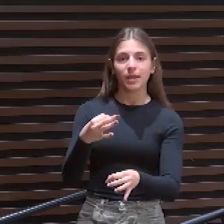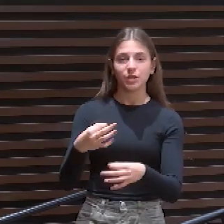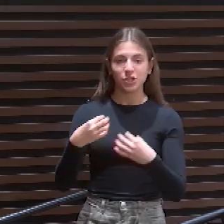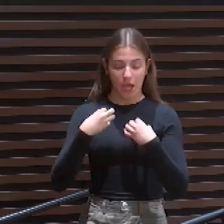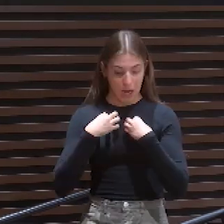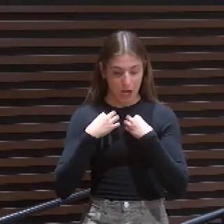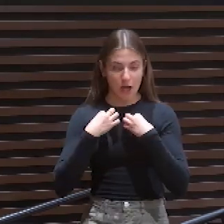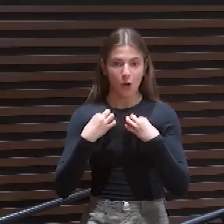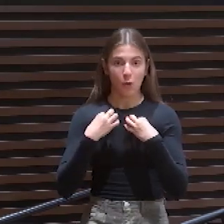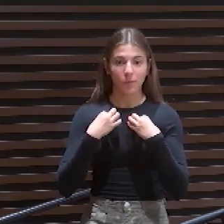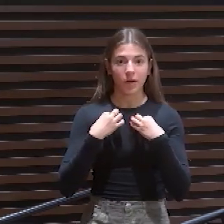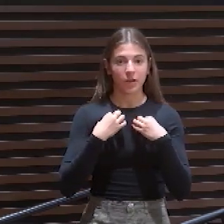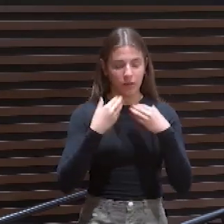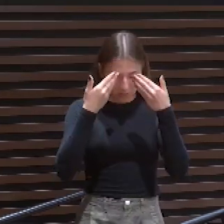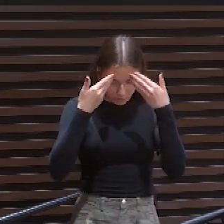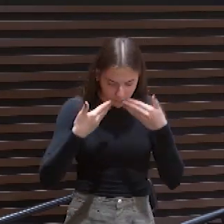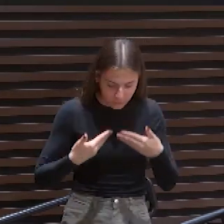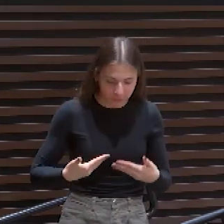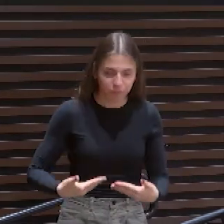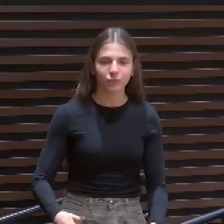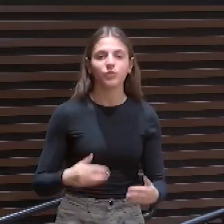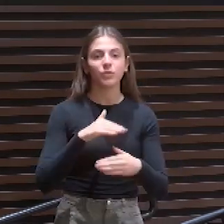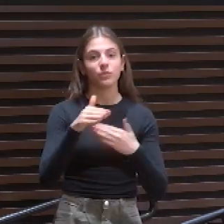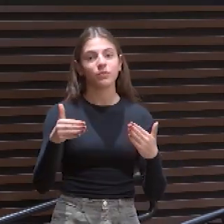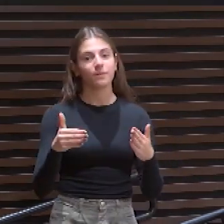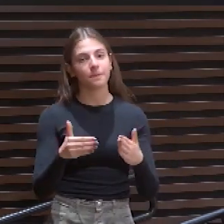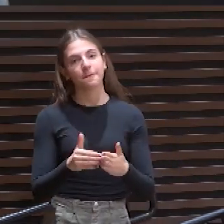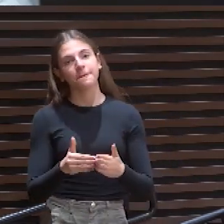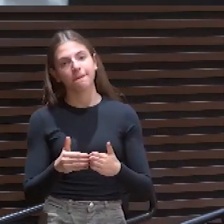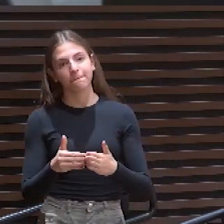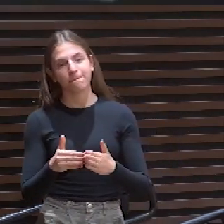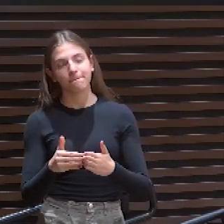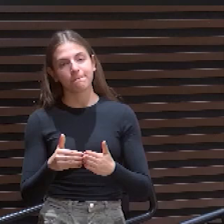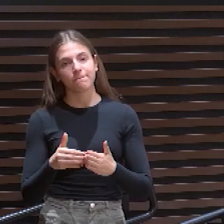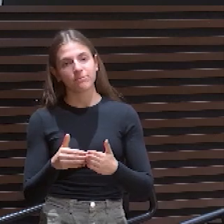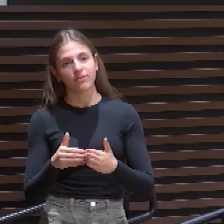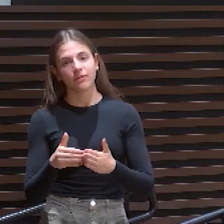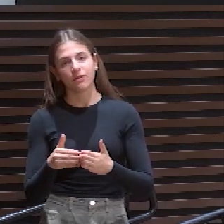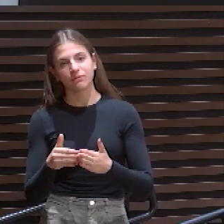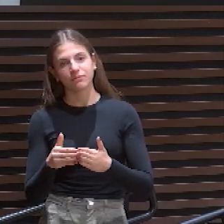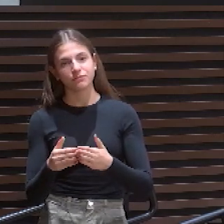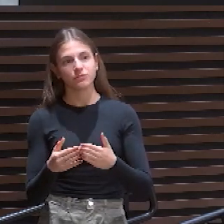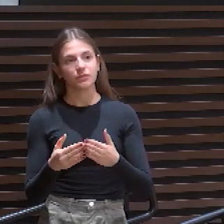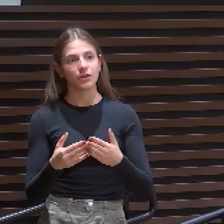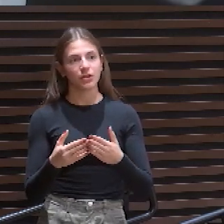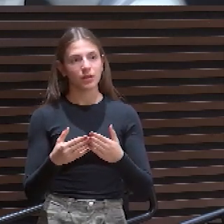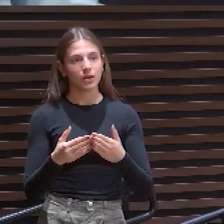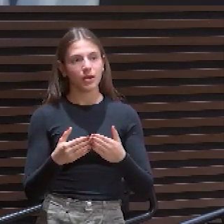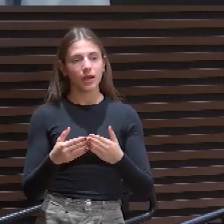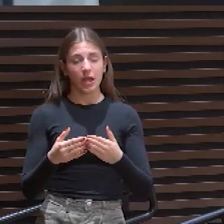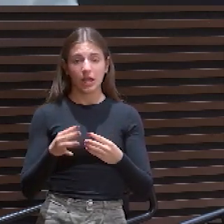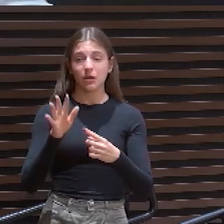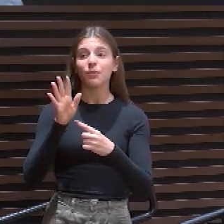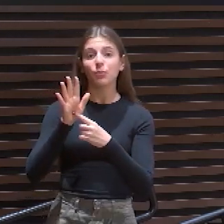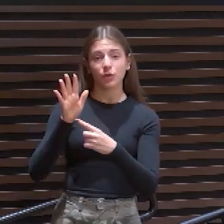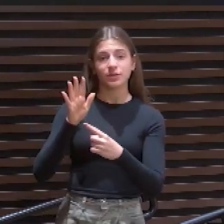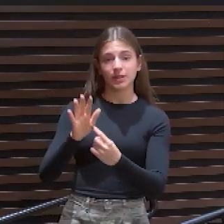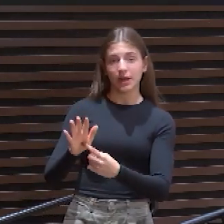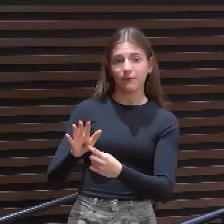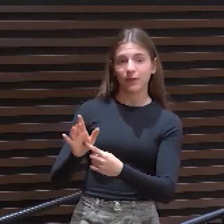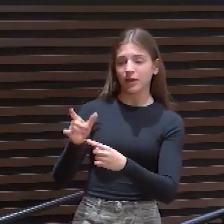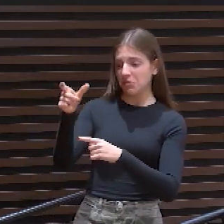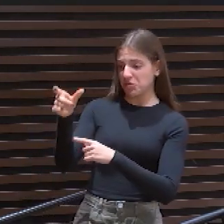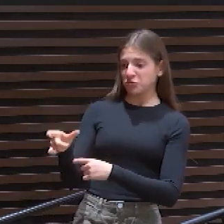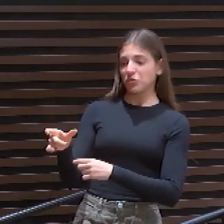até os calcanhares, ela o colocava de uma forma distinta perante os